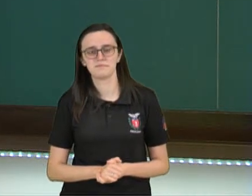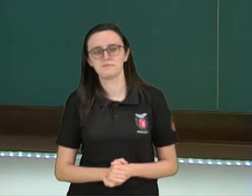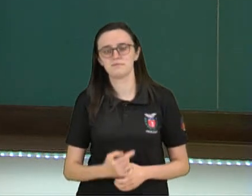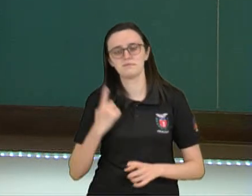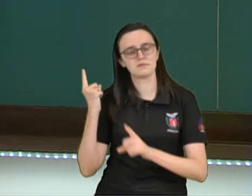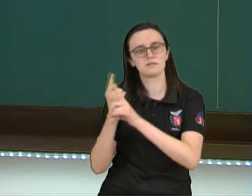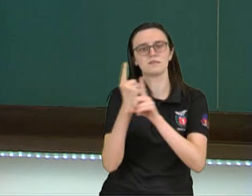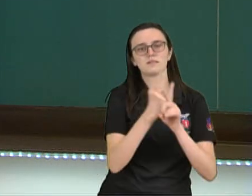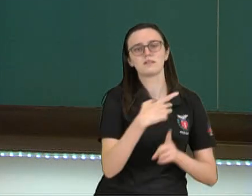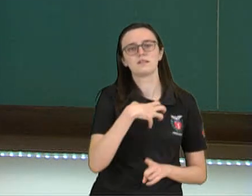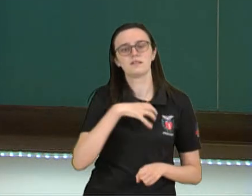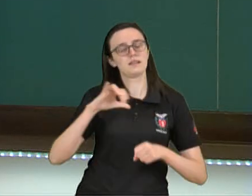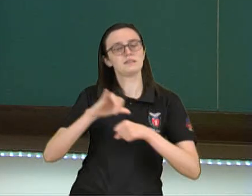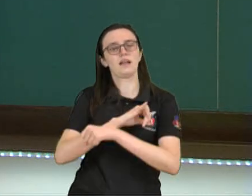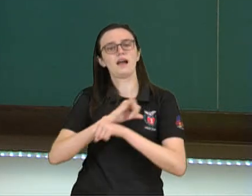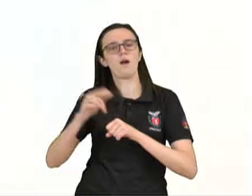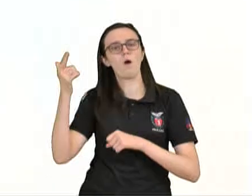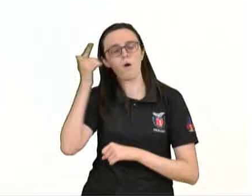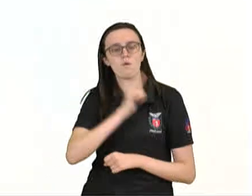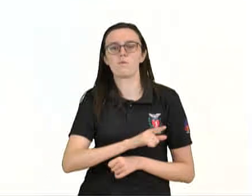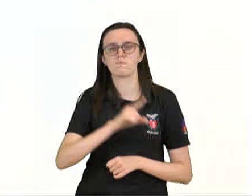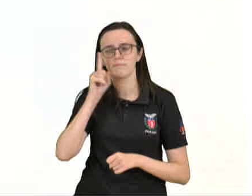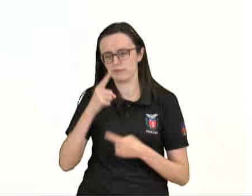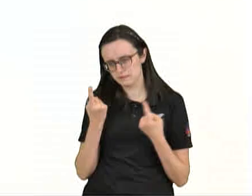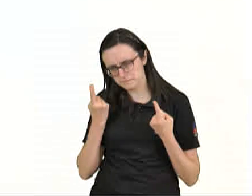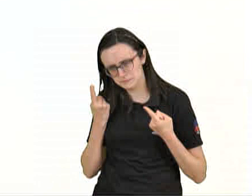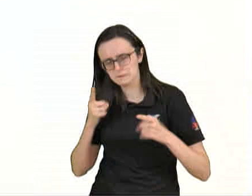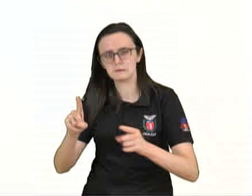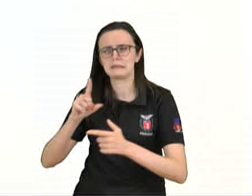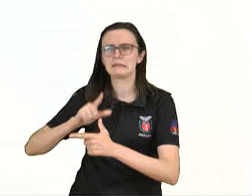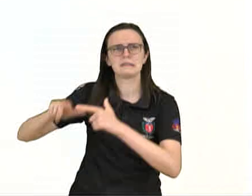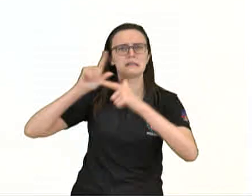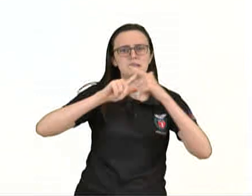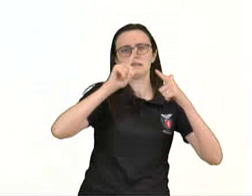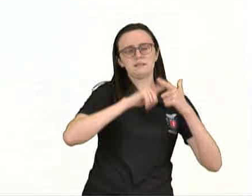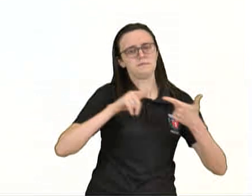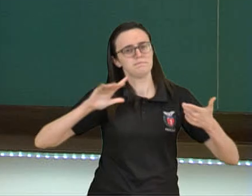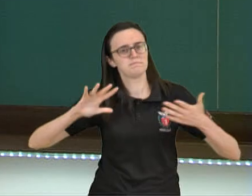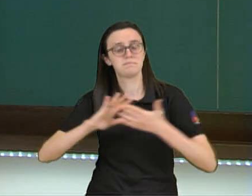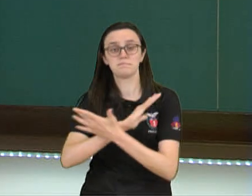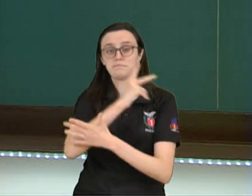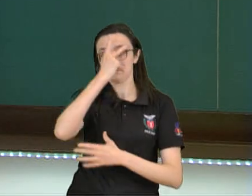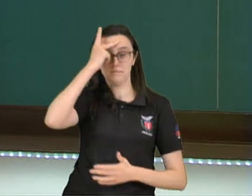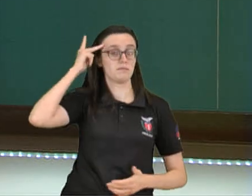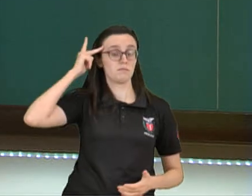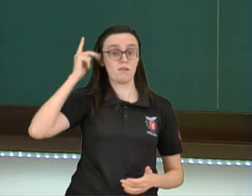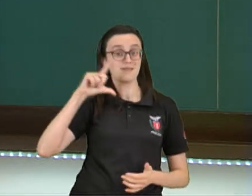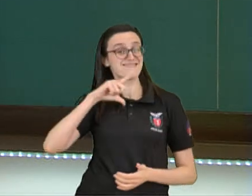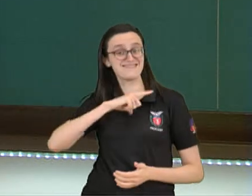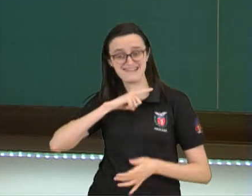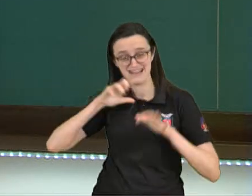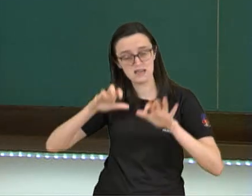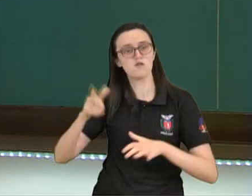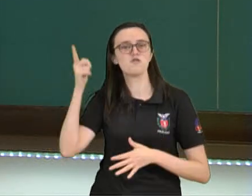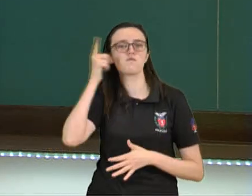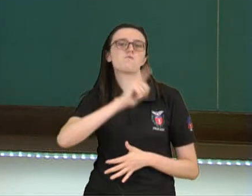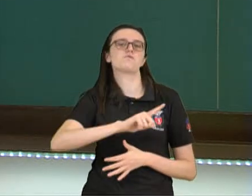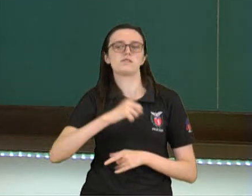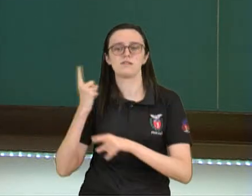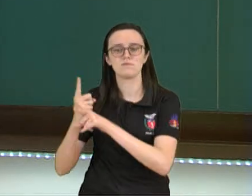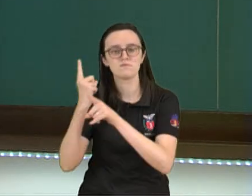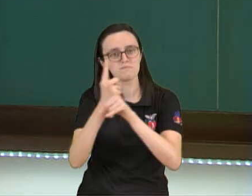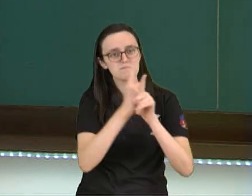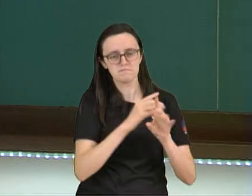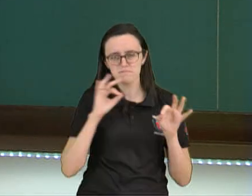Encontramos soluções estratégicas para enfrentar e superar as adversidades. A pessoa que tem resiliência consegue isso. Encontrar